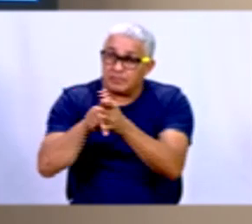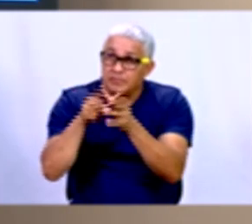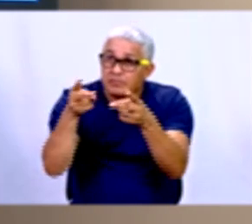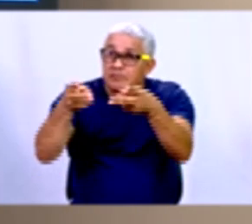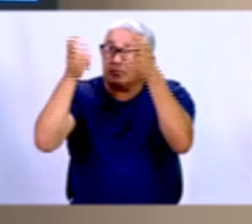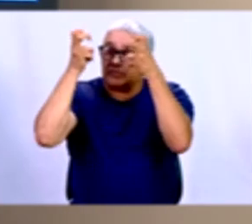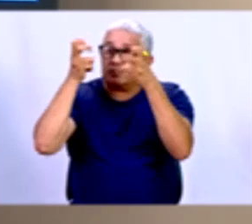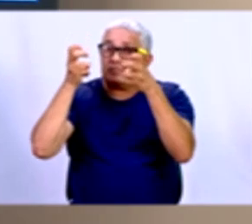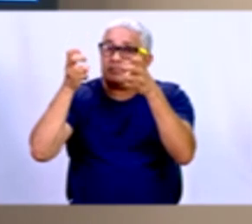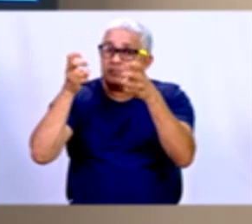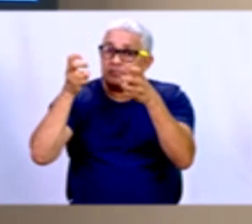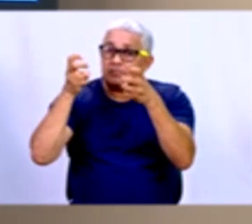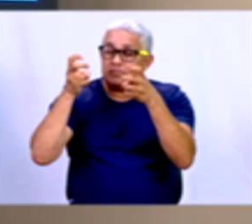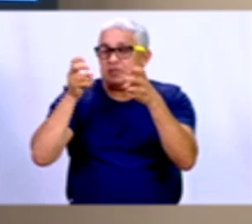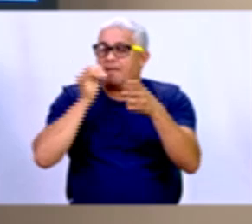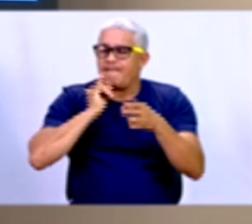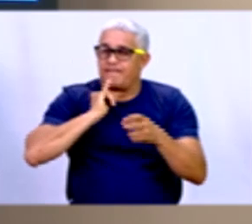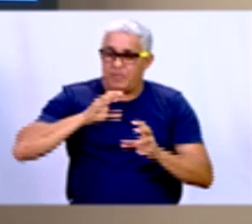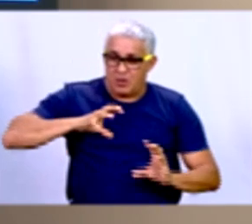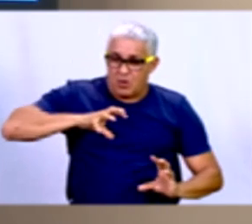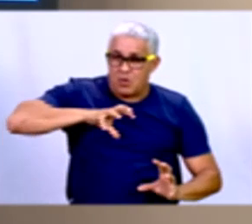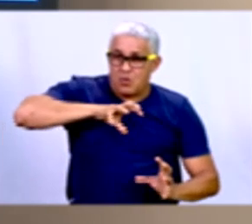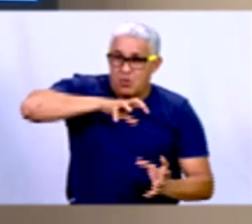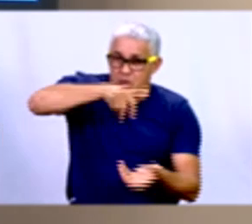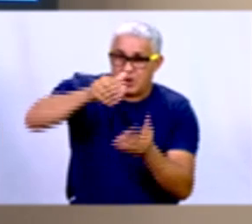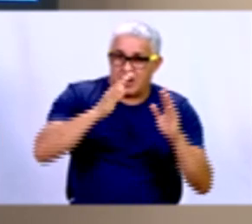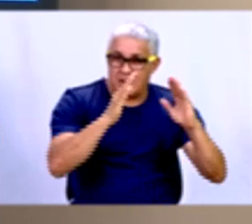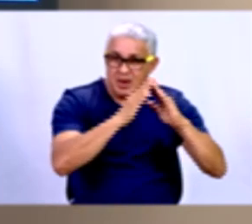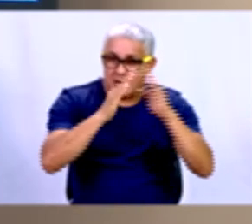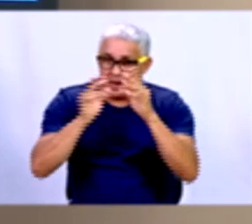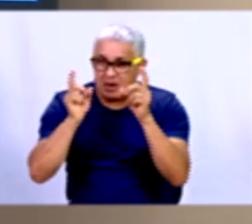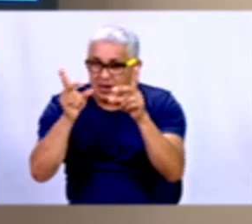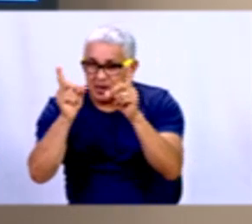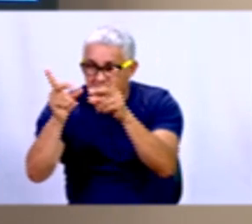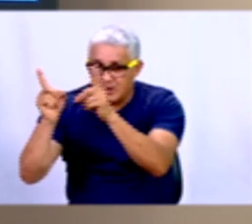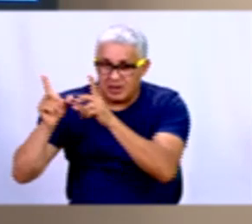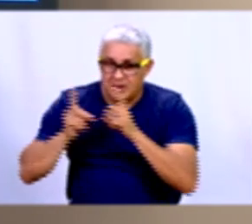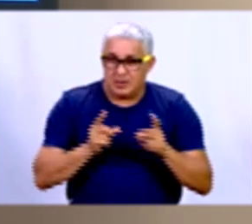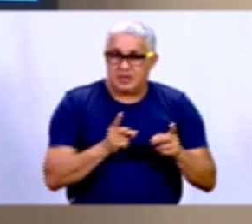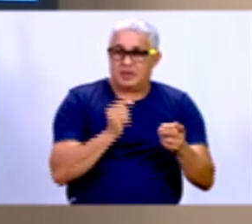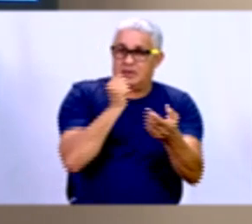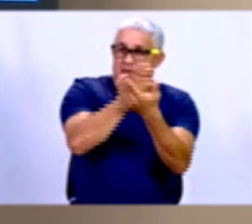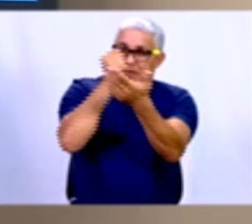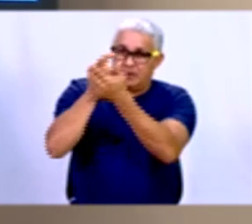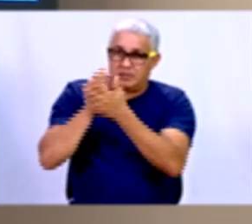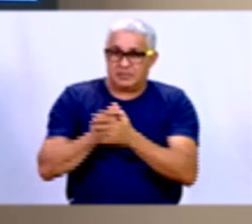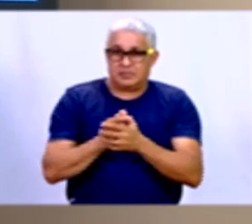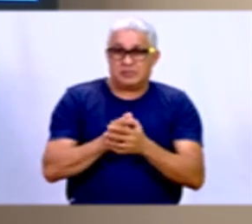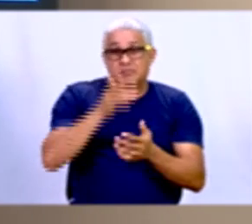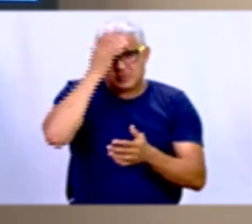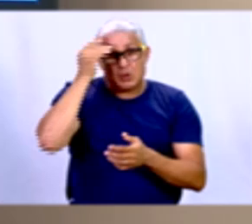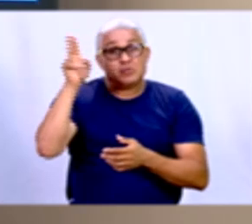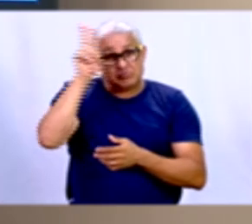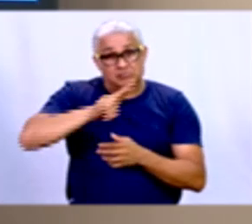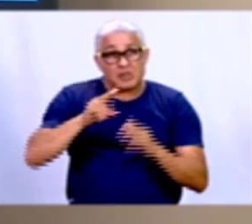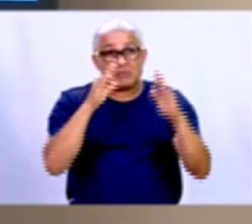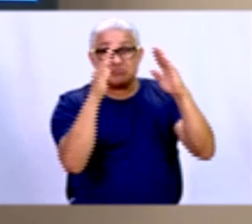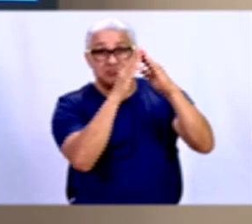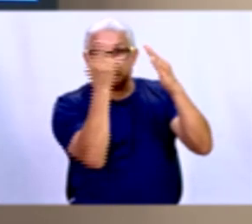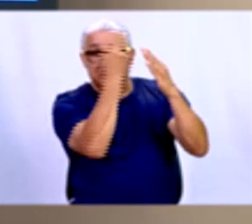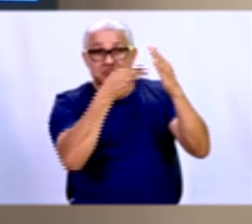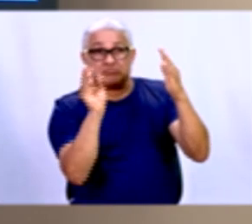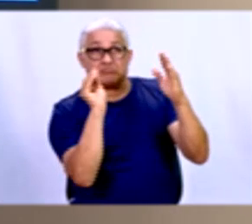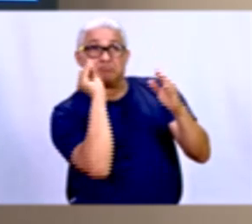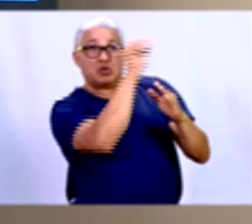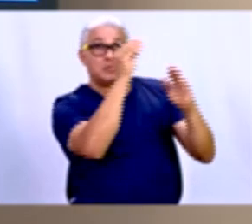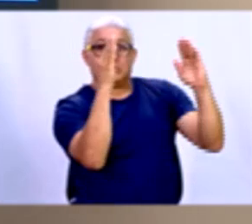no mundo imobiliário, a maioria das pessoas utiliza o ícone de uma casinha. Por quê? Porque